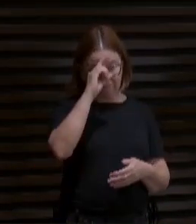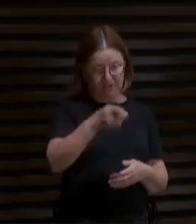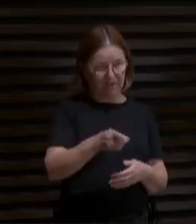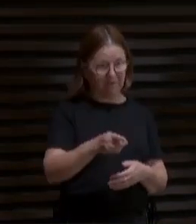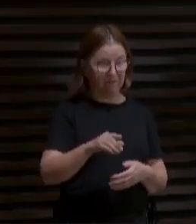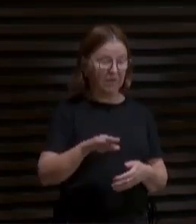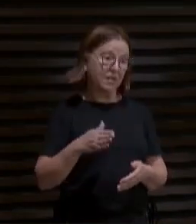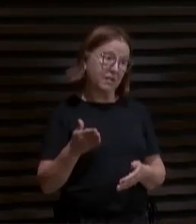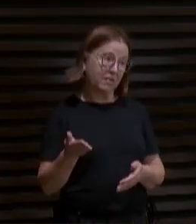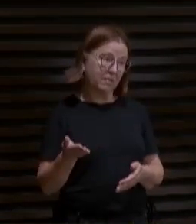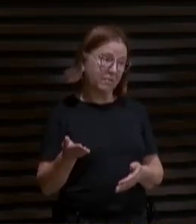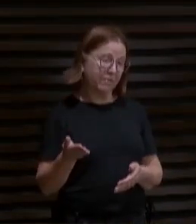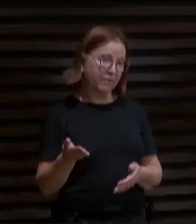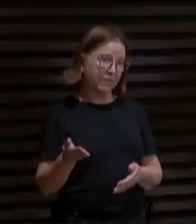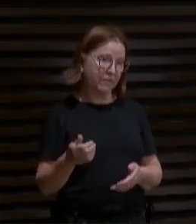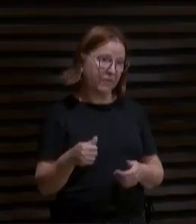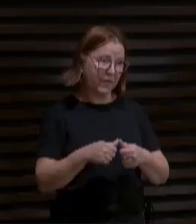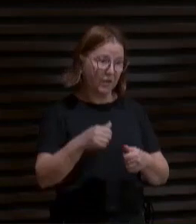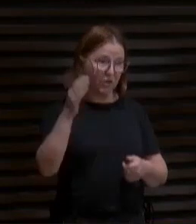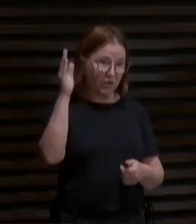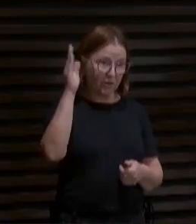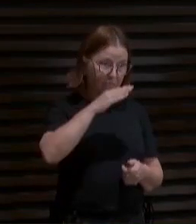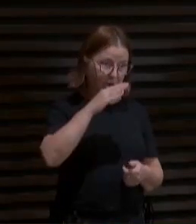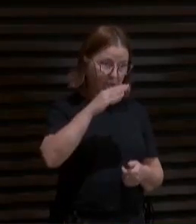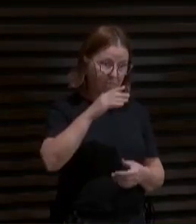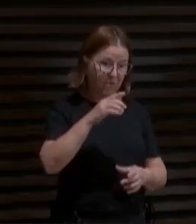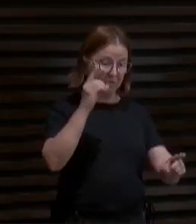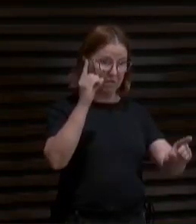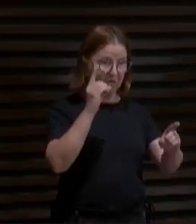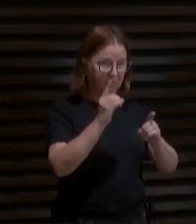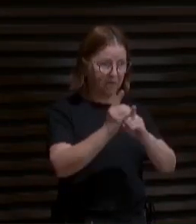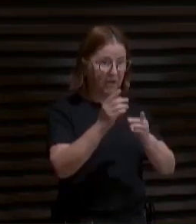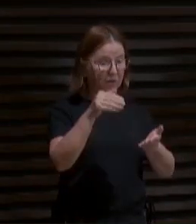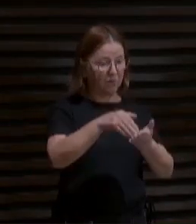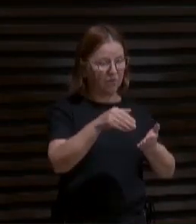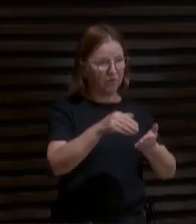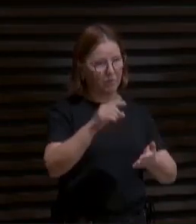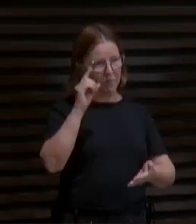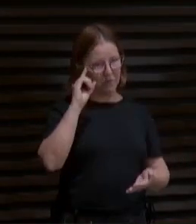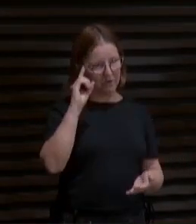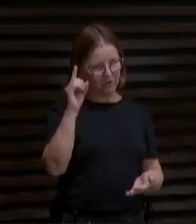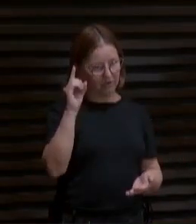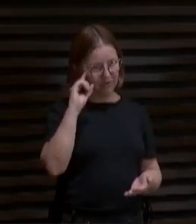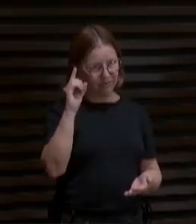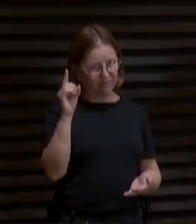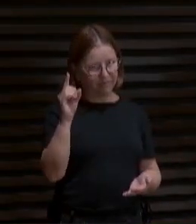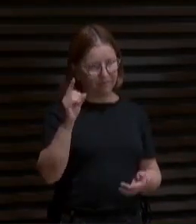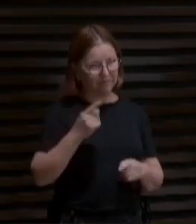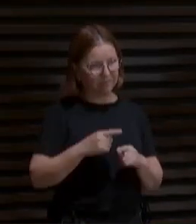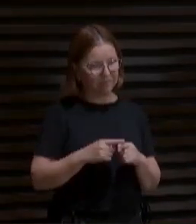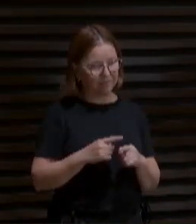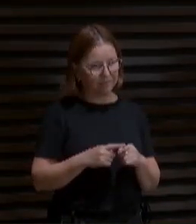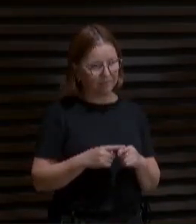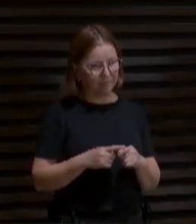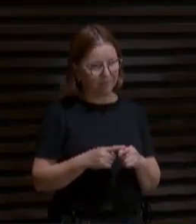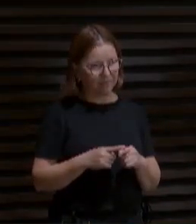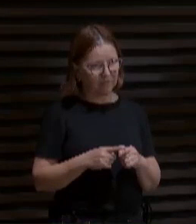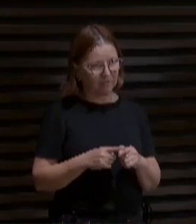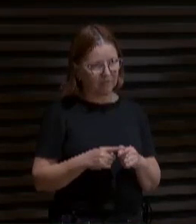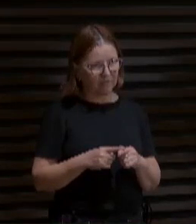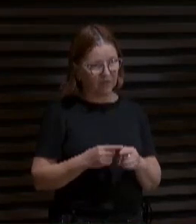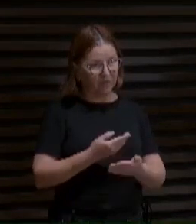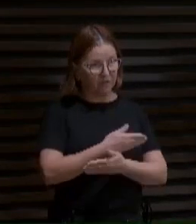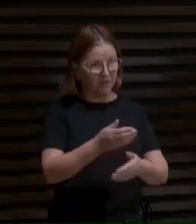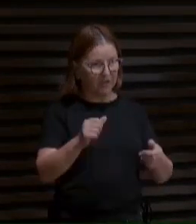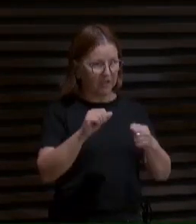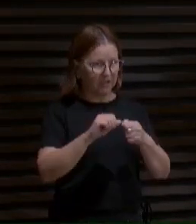Então, este mal vos alcançará nos últimos dias, porque fareis